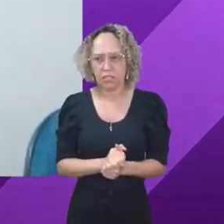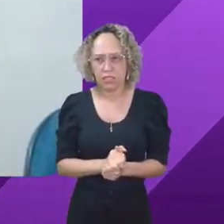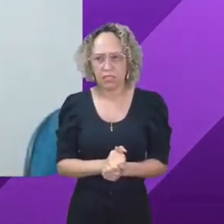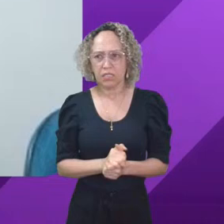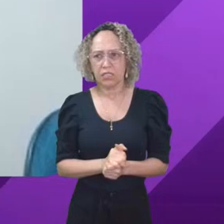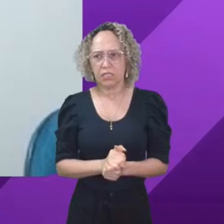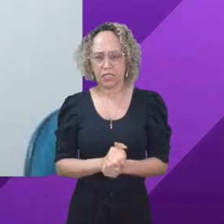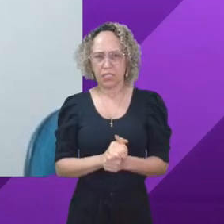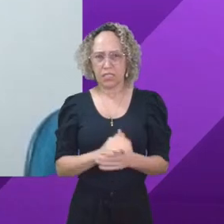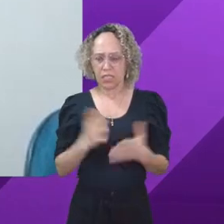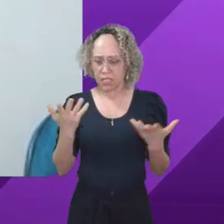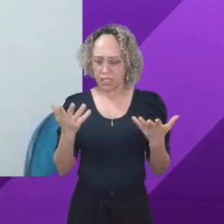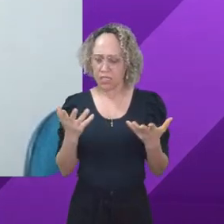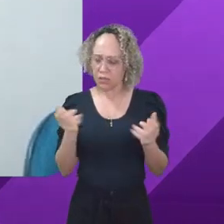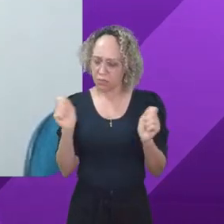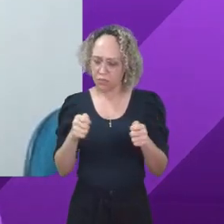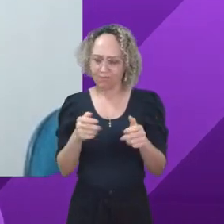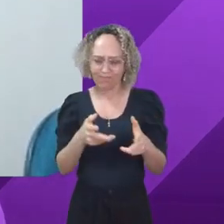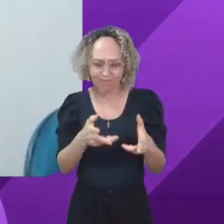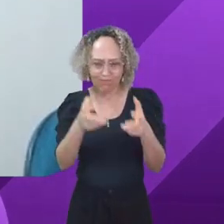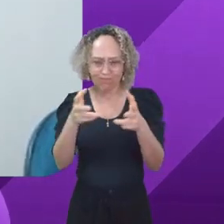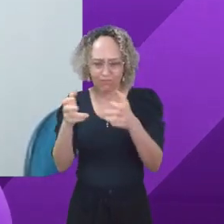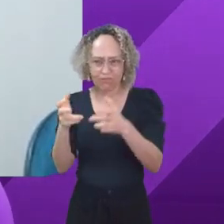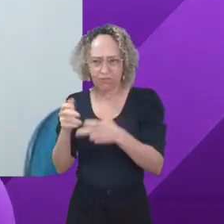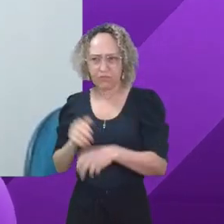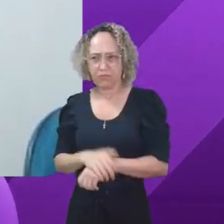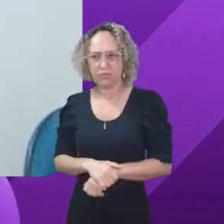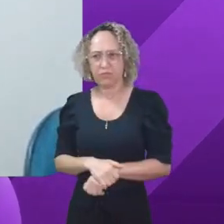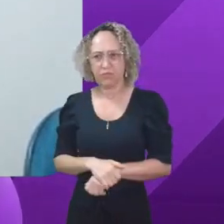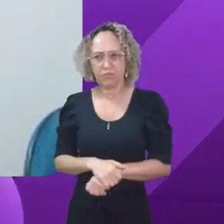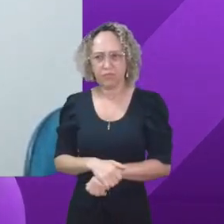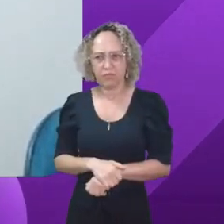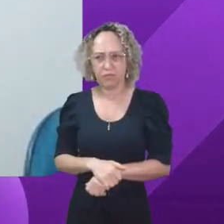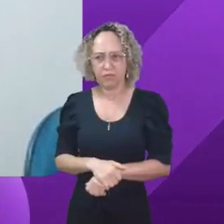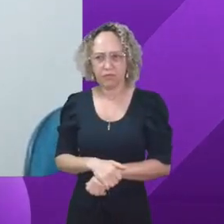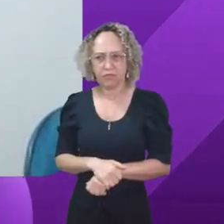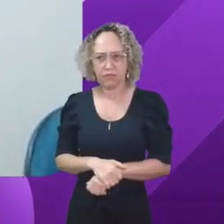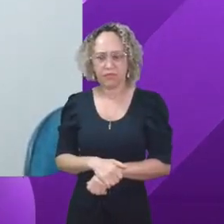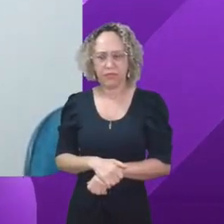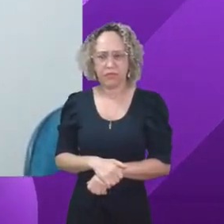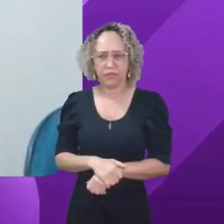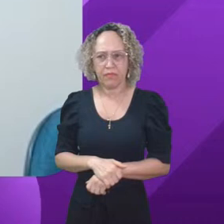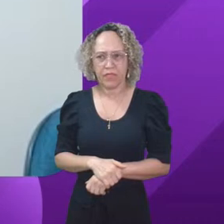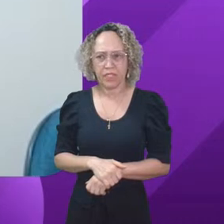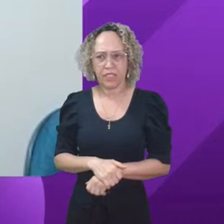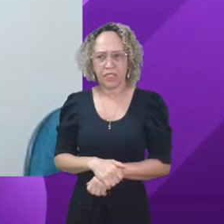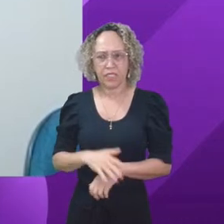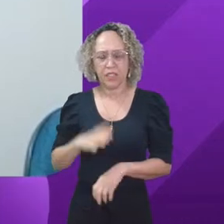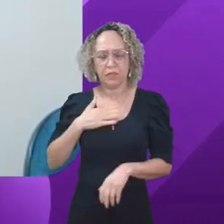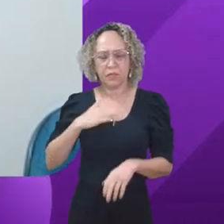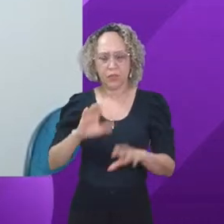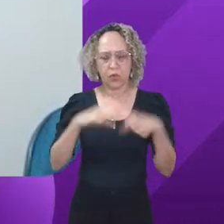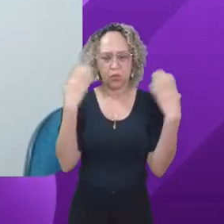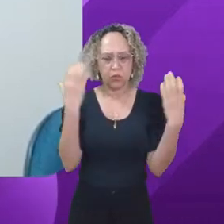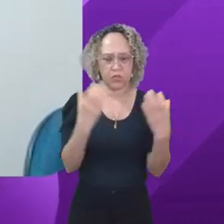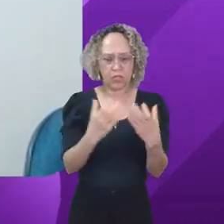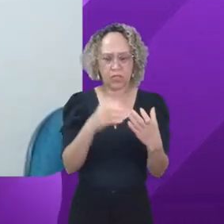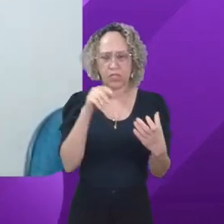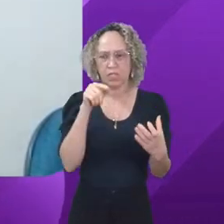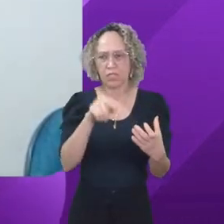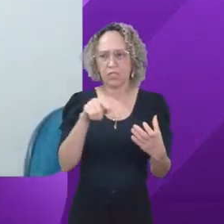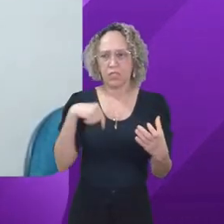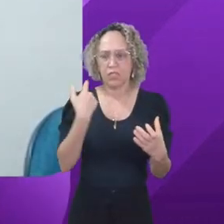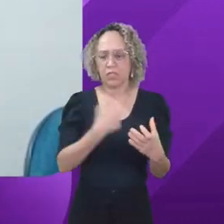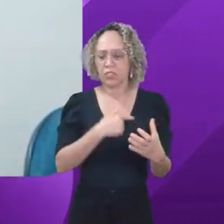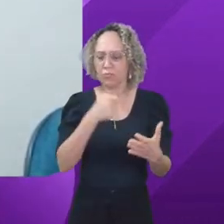que não seja invisibilizada mais do que já fomos, né? Na minha comunidade, a gente travou